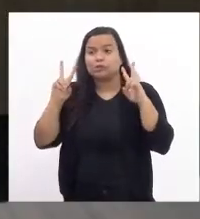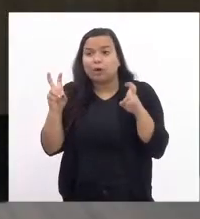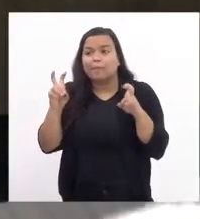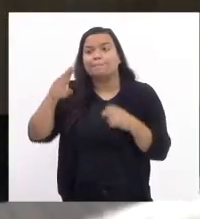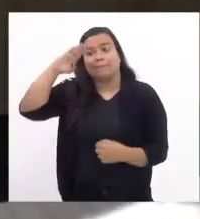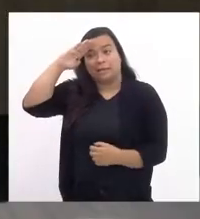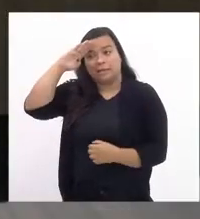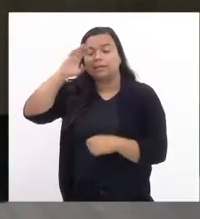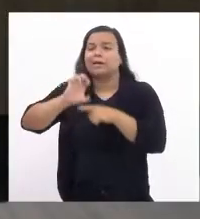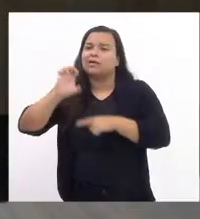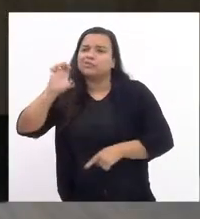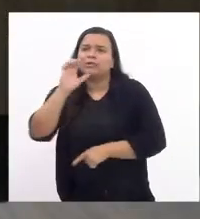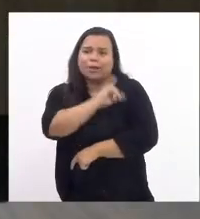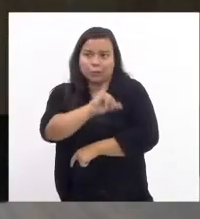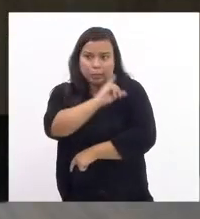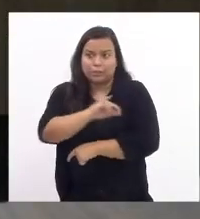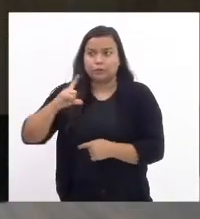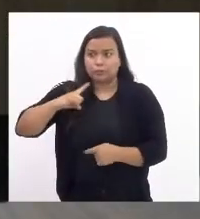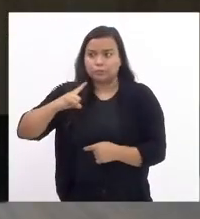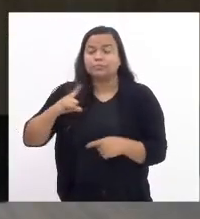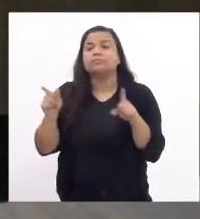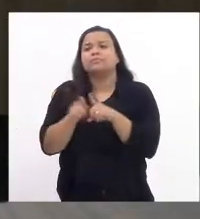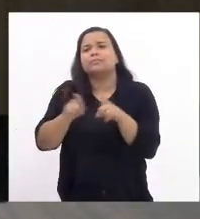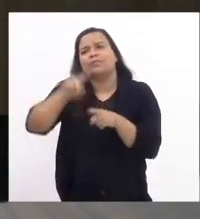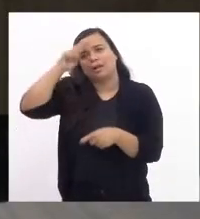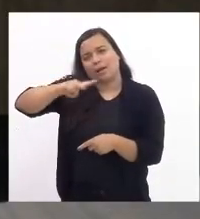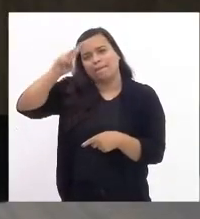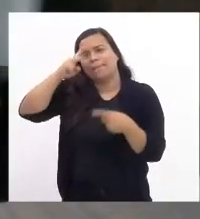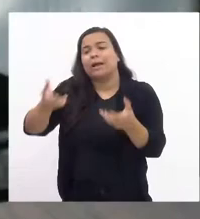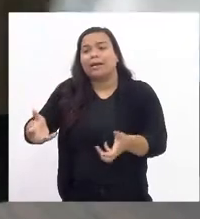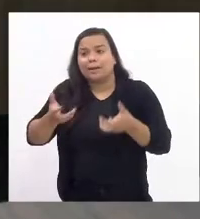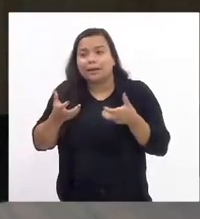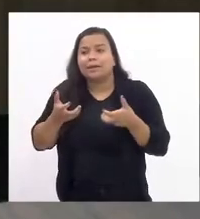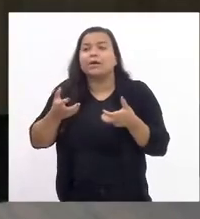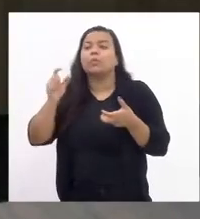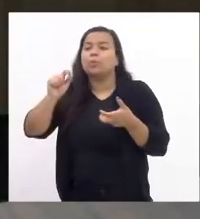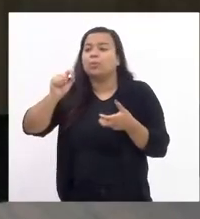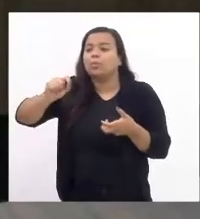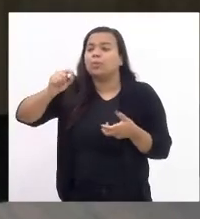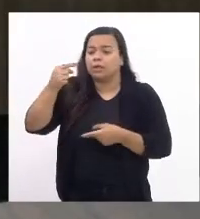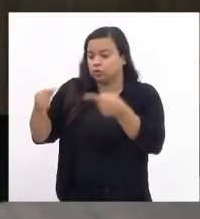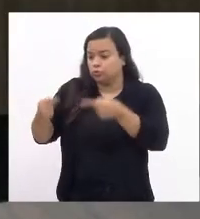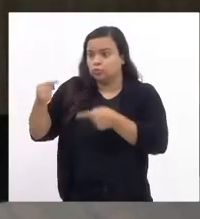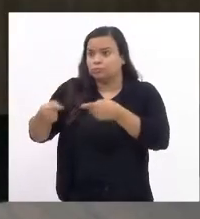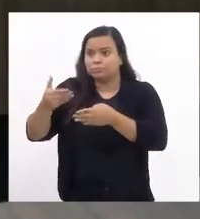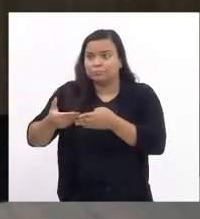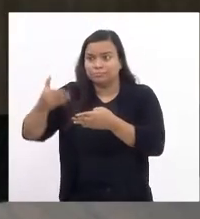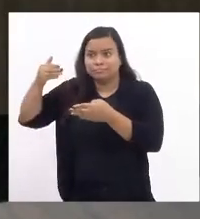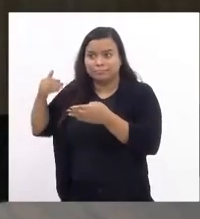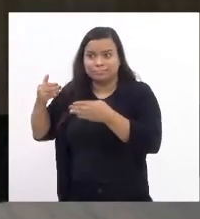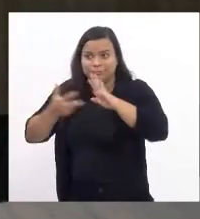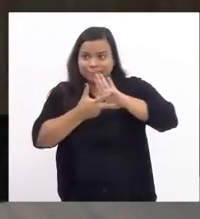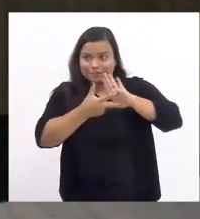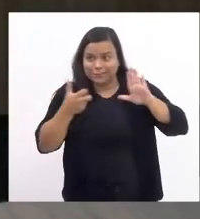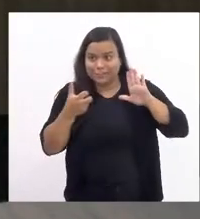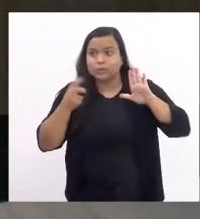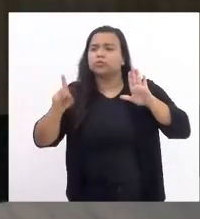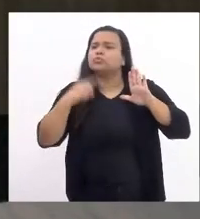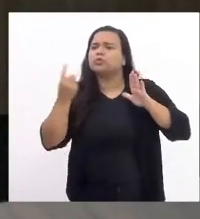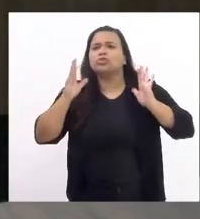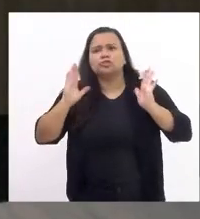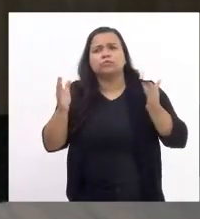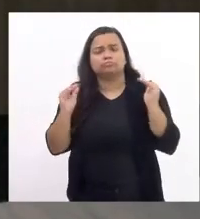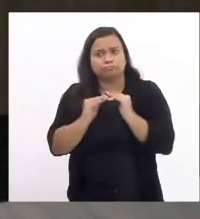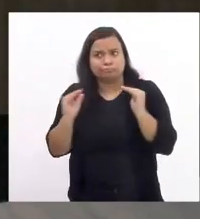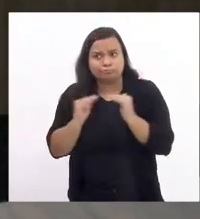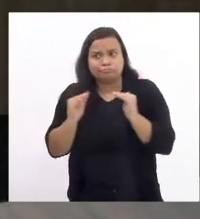do Estado do Rio de Janeiro. Quero lembrar que, na discussão anterior desse veto, nós concordamos em retirar